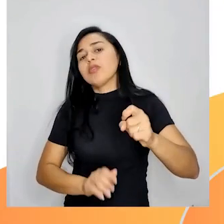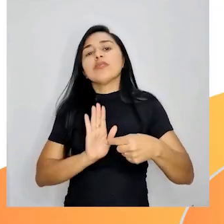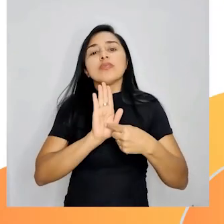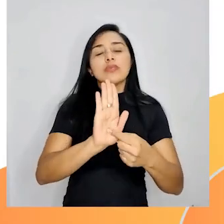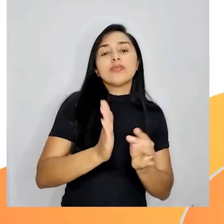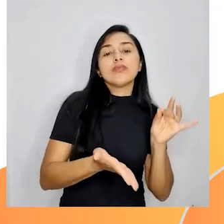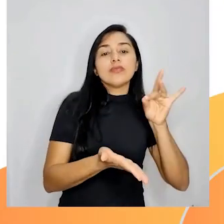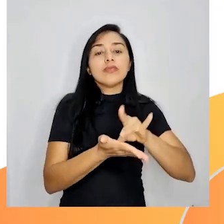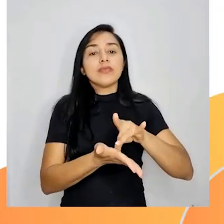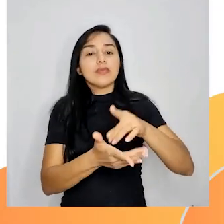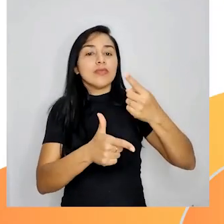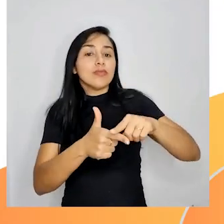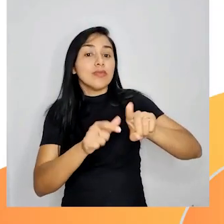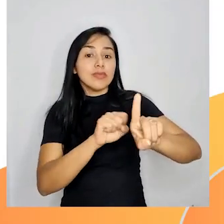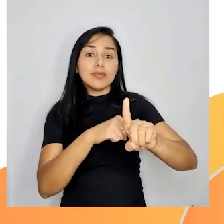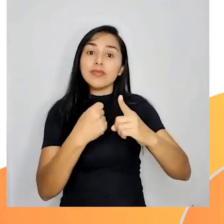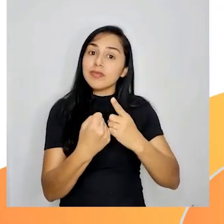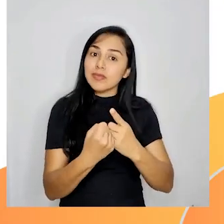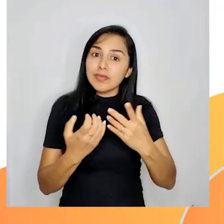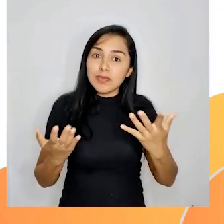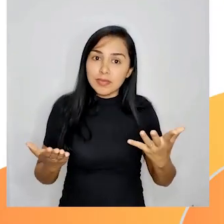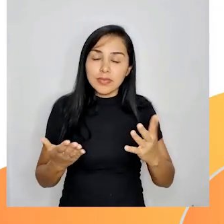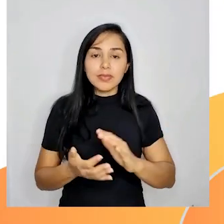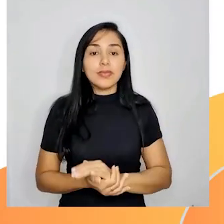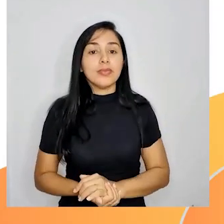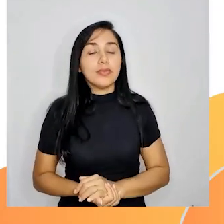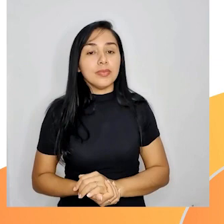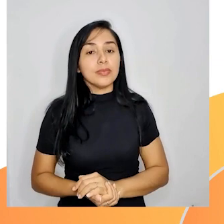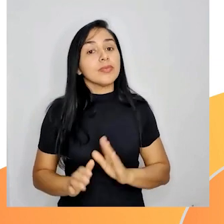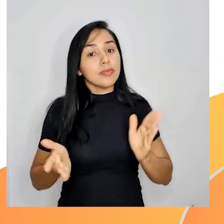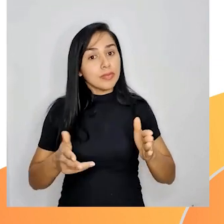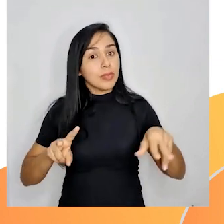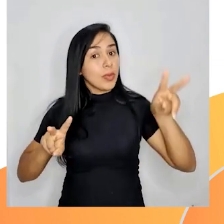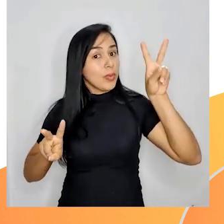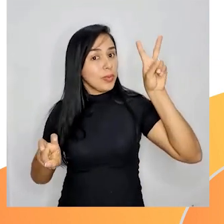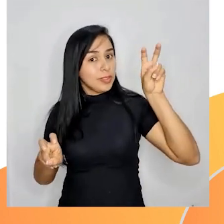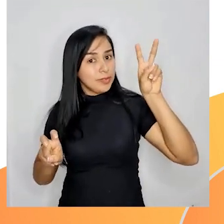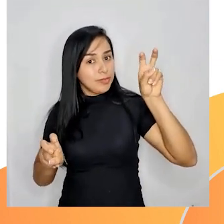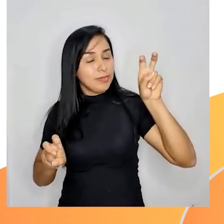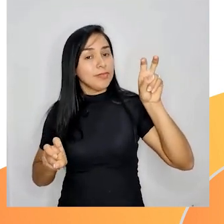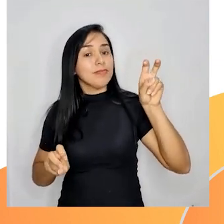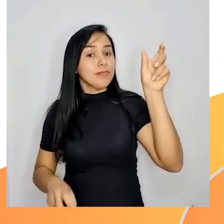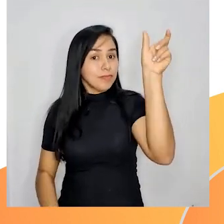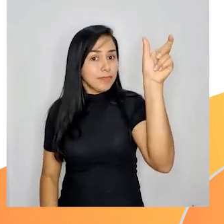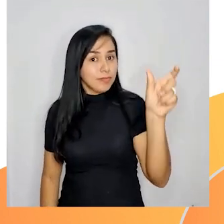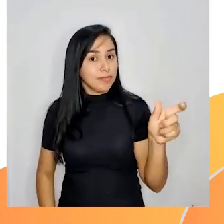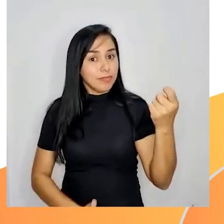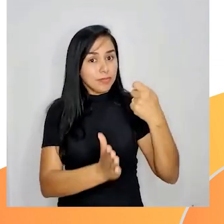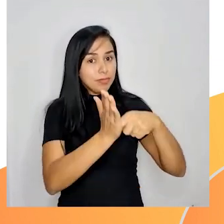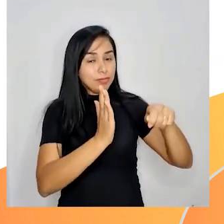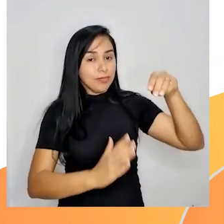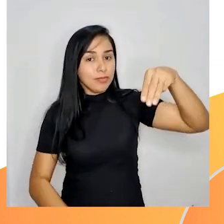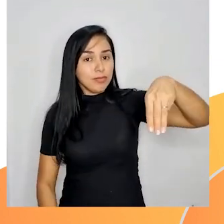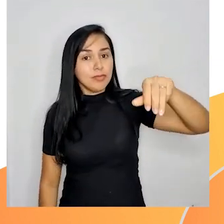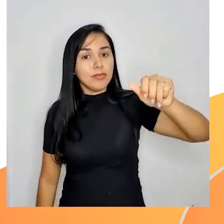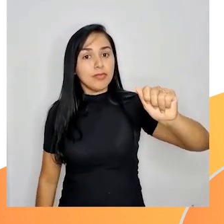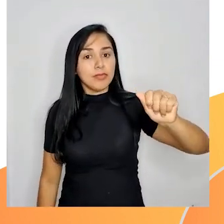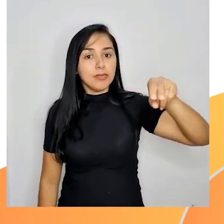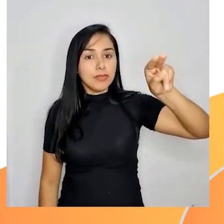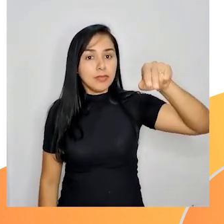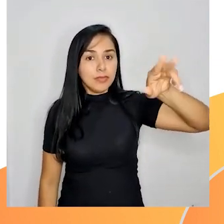social? E com vocês, uma citação dele, de Manuel Bandeira. Eu